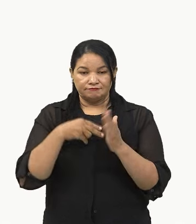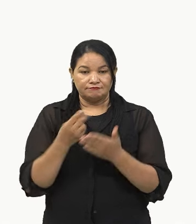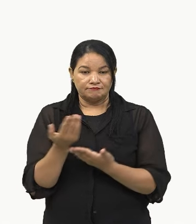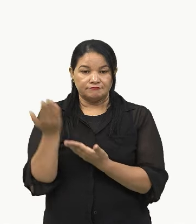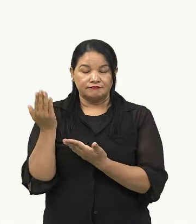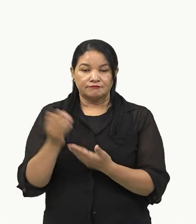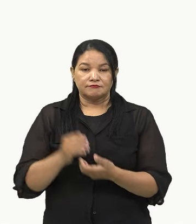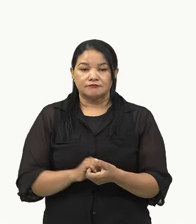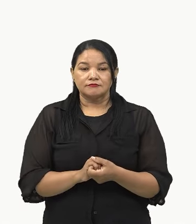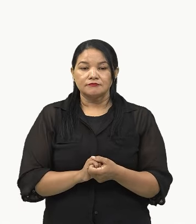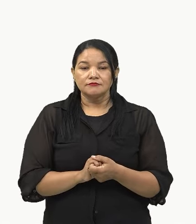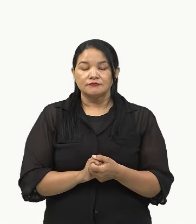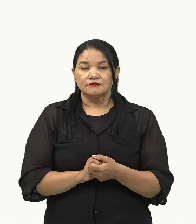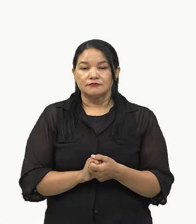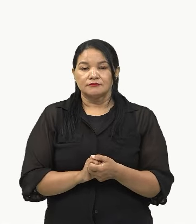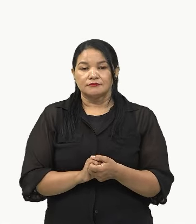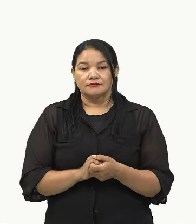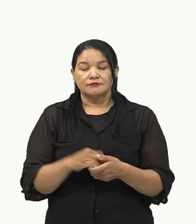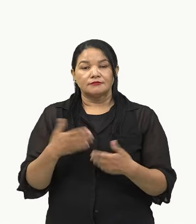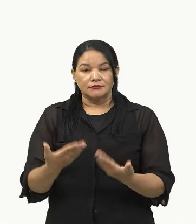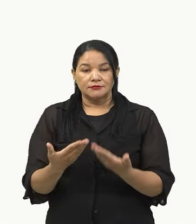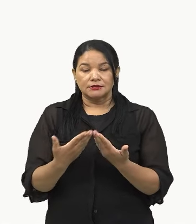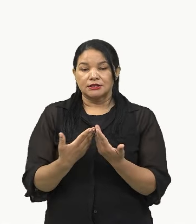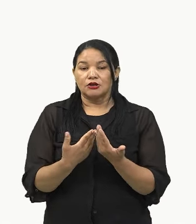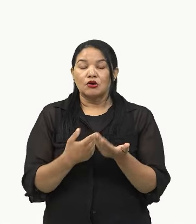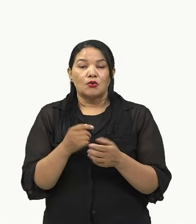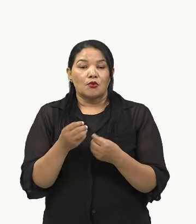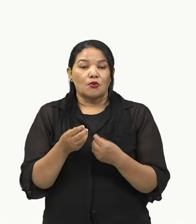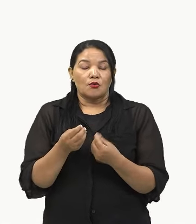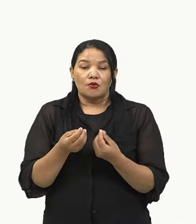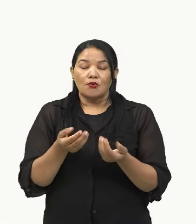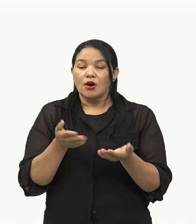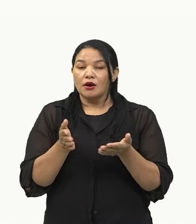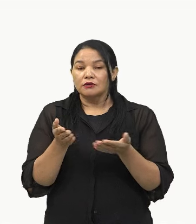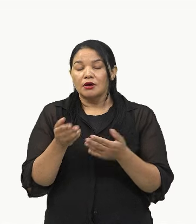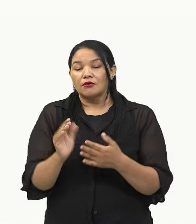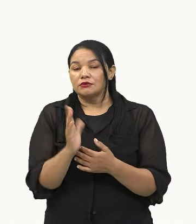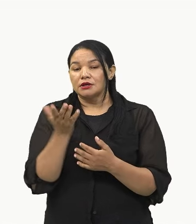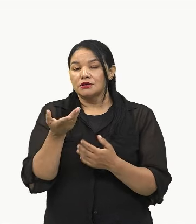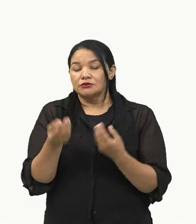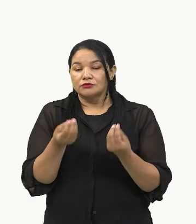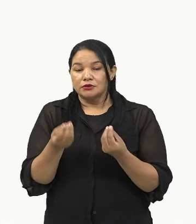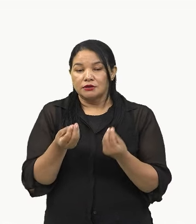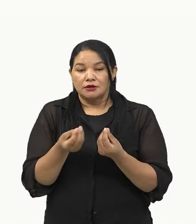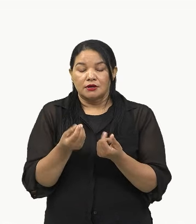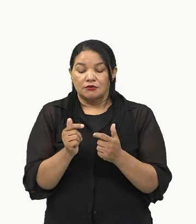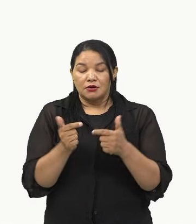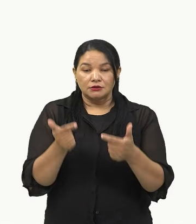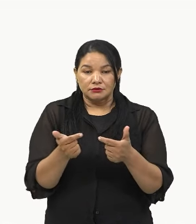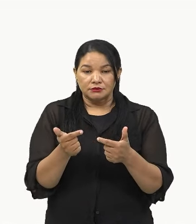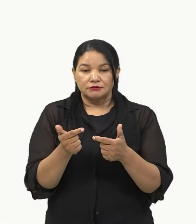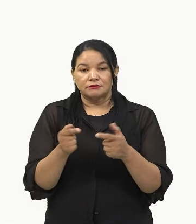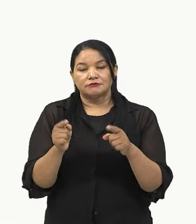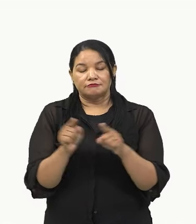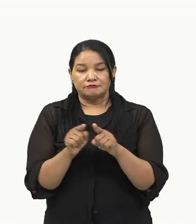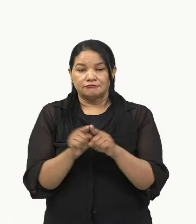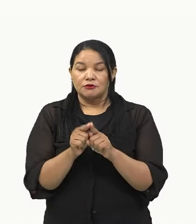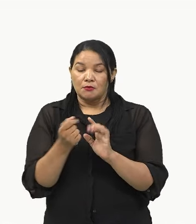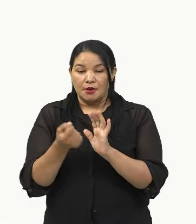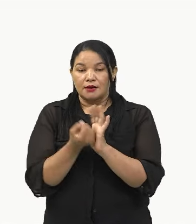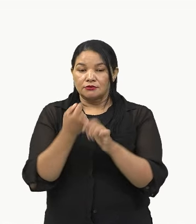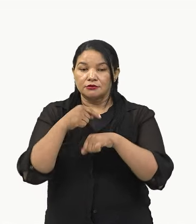dizer qual o marco temporal, ou seja, quando ocorreu aquela ação. Então, os marcadores